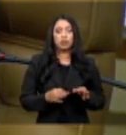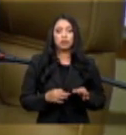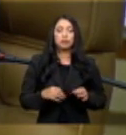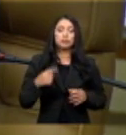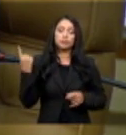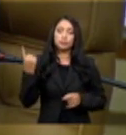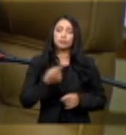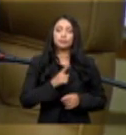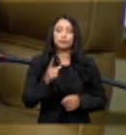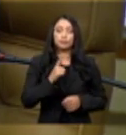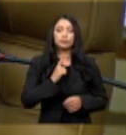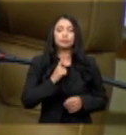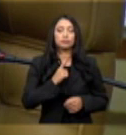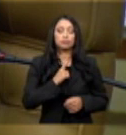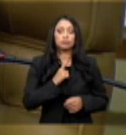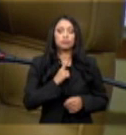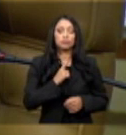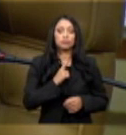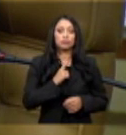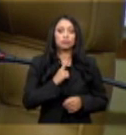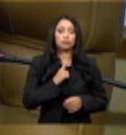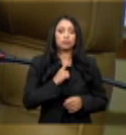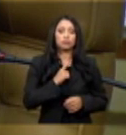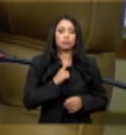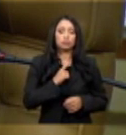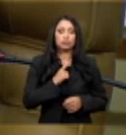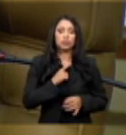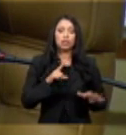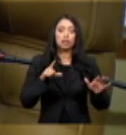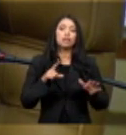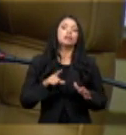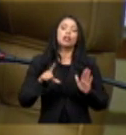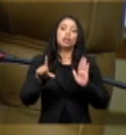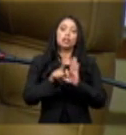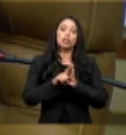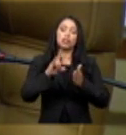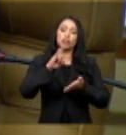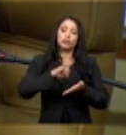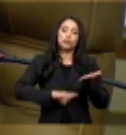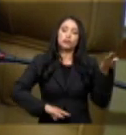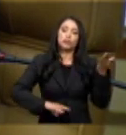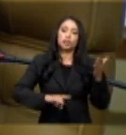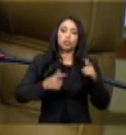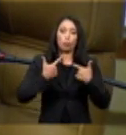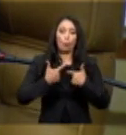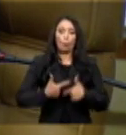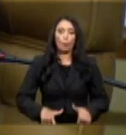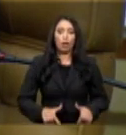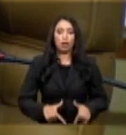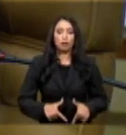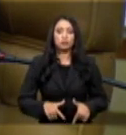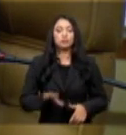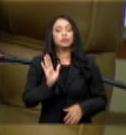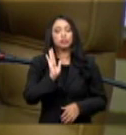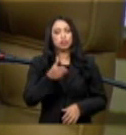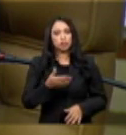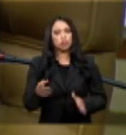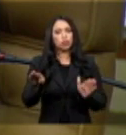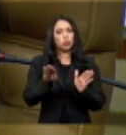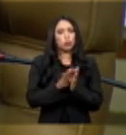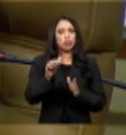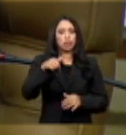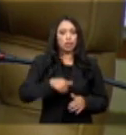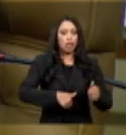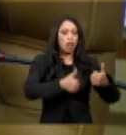já tivemos essa situação, por exemplo, na chamada Lei da Ficha Limpa. Chegou aqui, avaliamos,